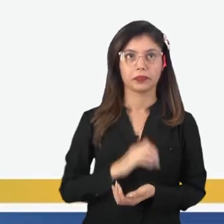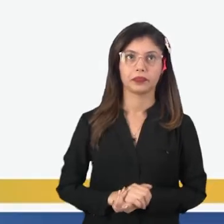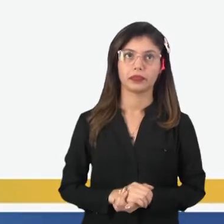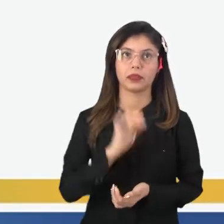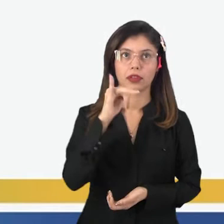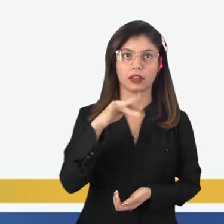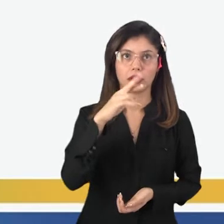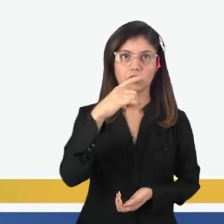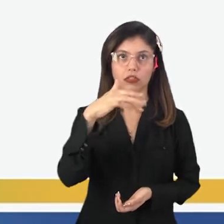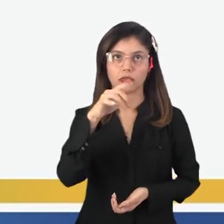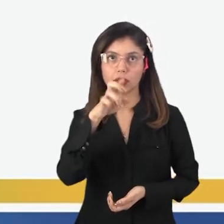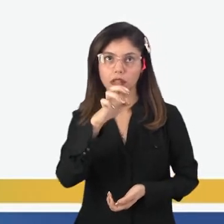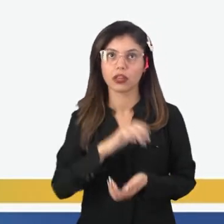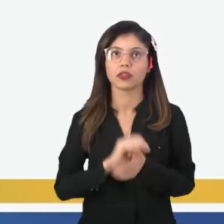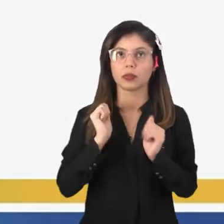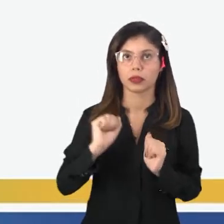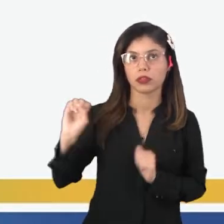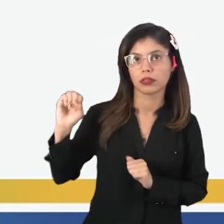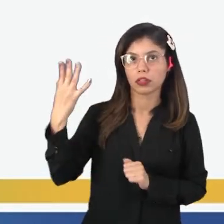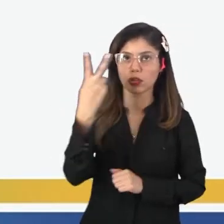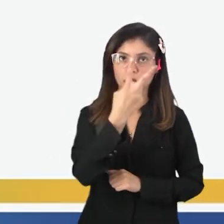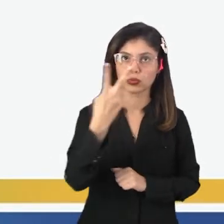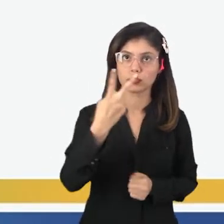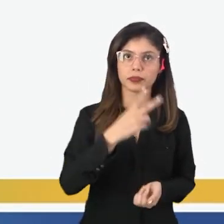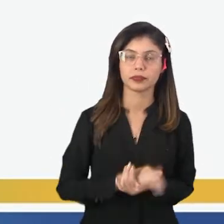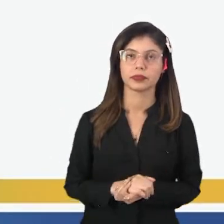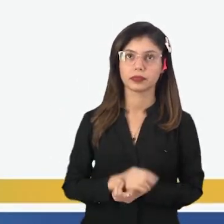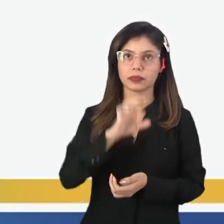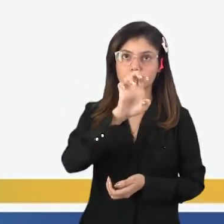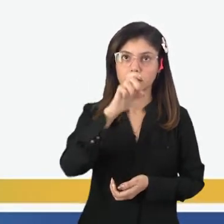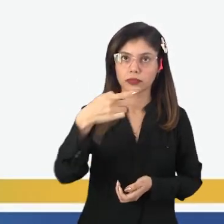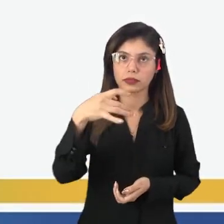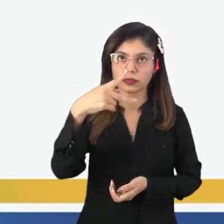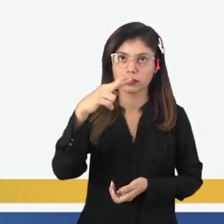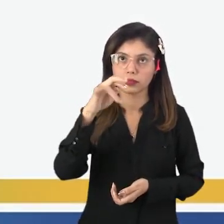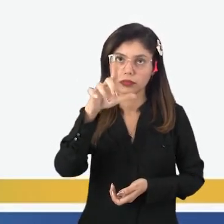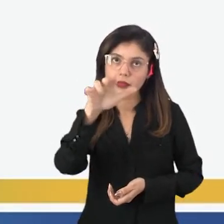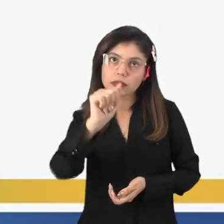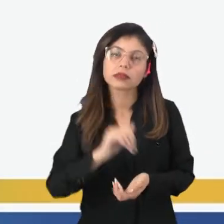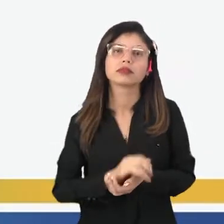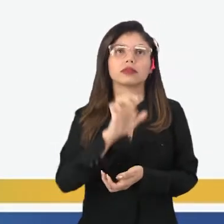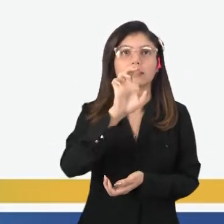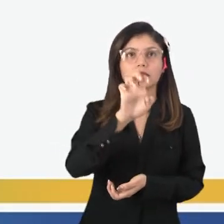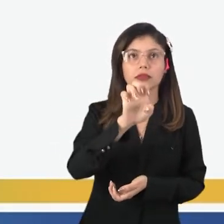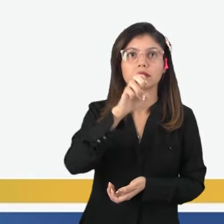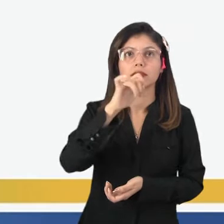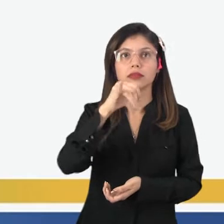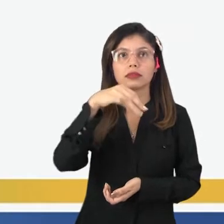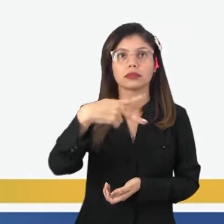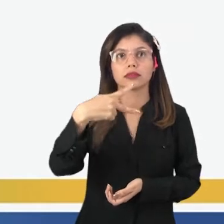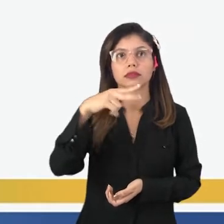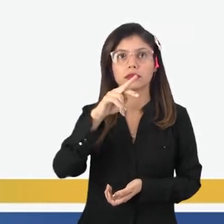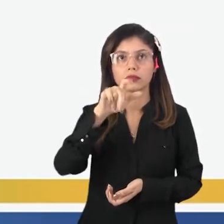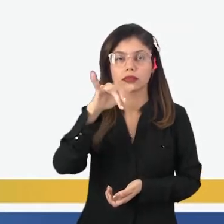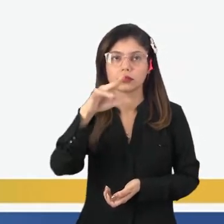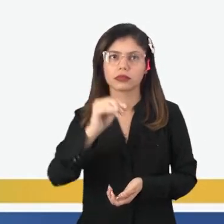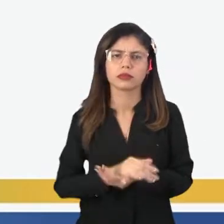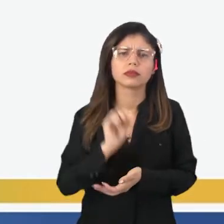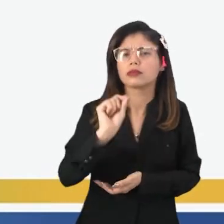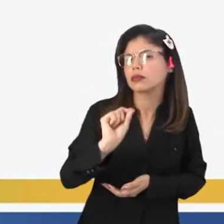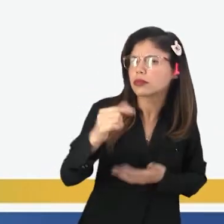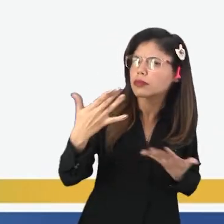A intertextualidade pode acontecer de duas maneiras, explícita e implícita. O que